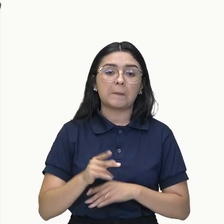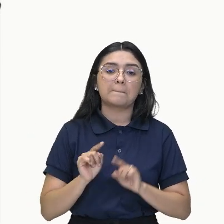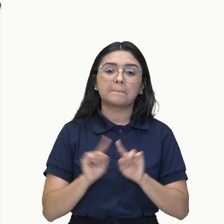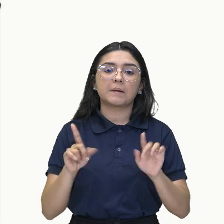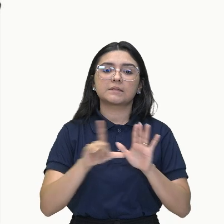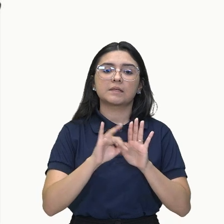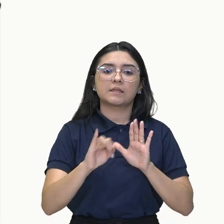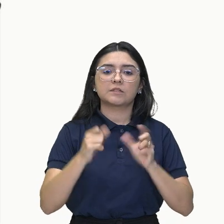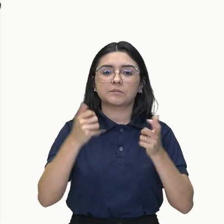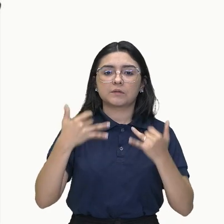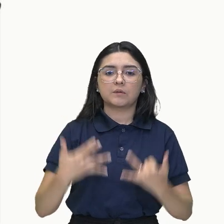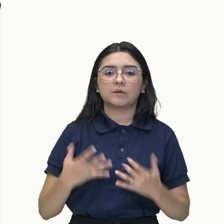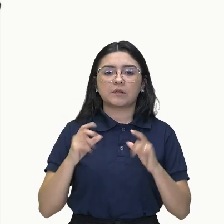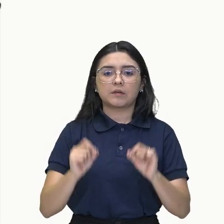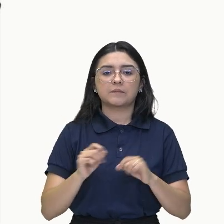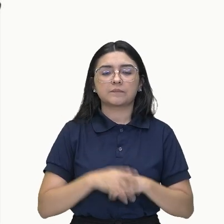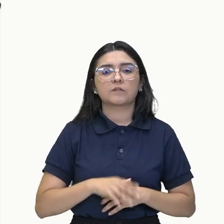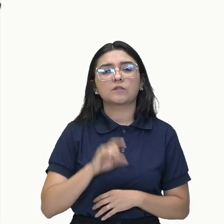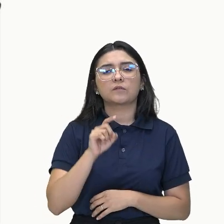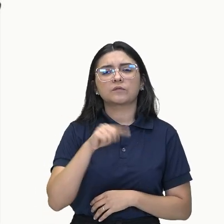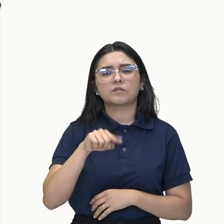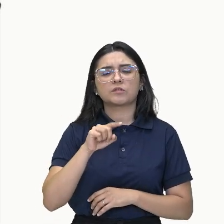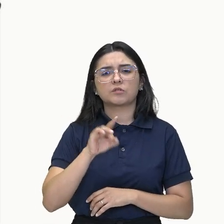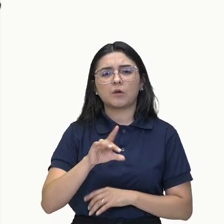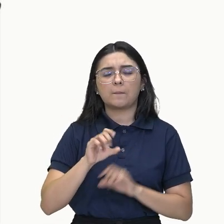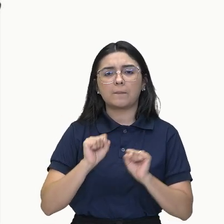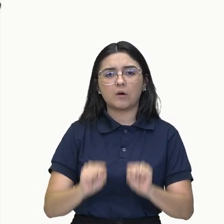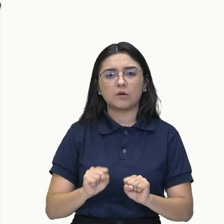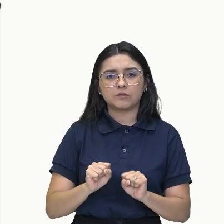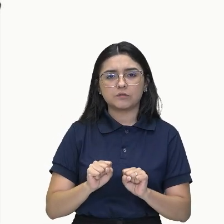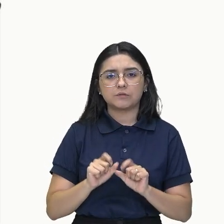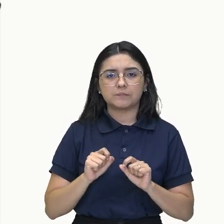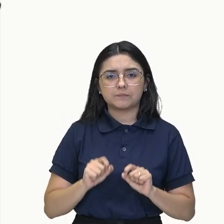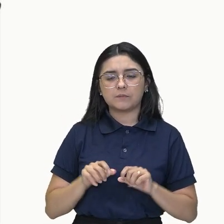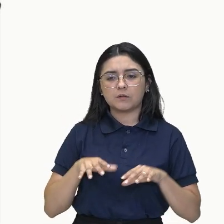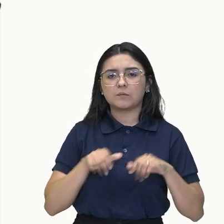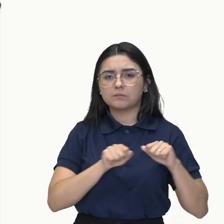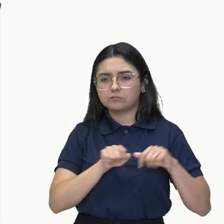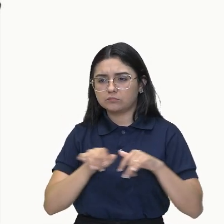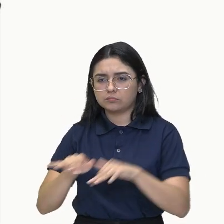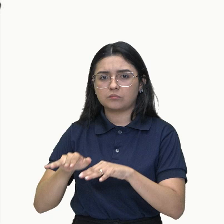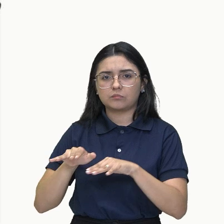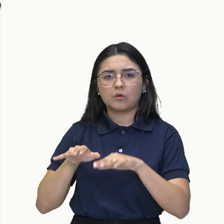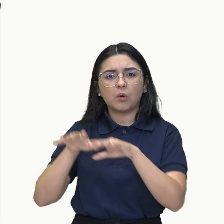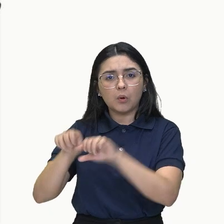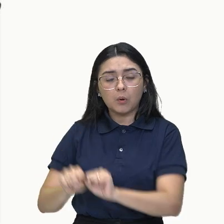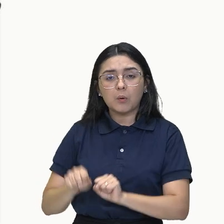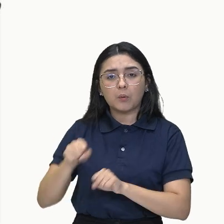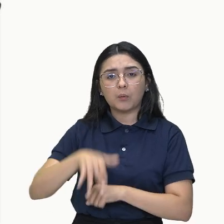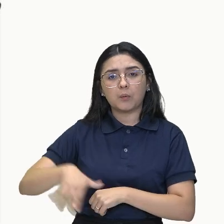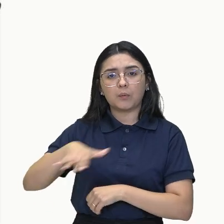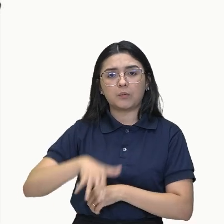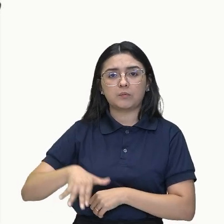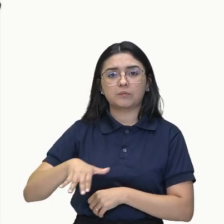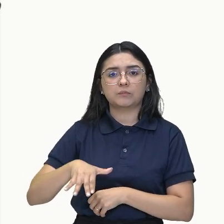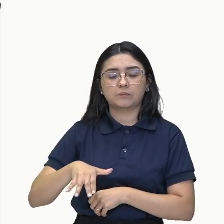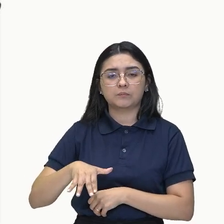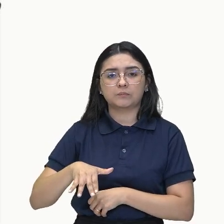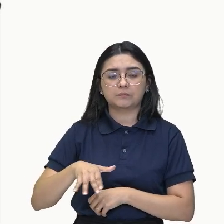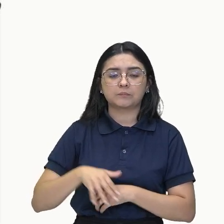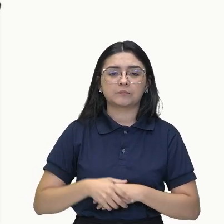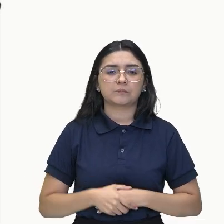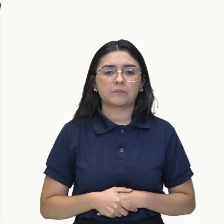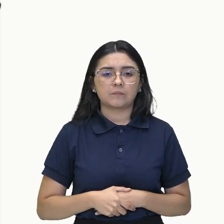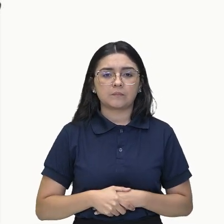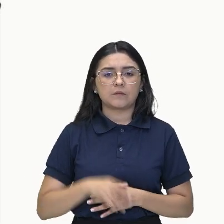diz o seguinte: você só pode deter uma terra, você só pode usufruir de uma terra, você só pode ser dono de fato